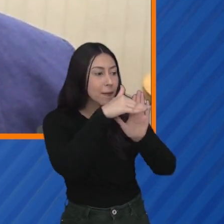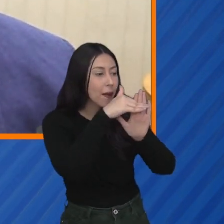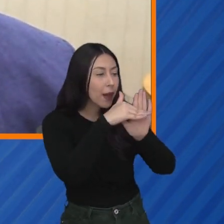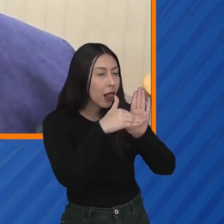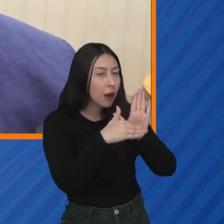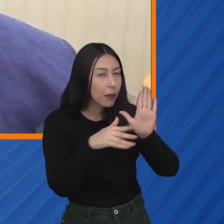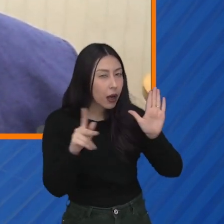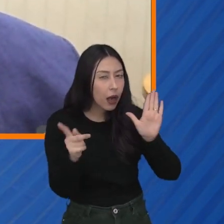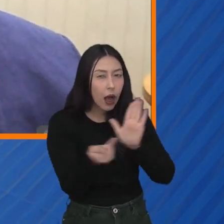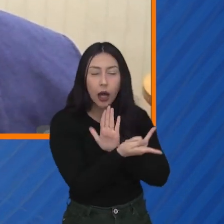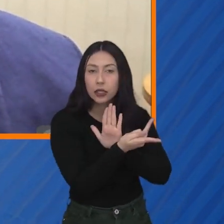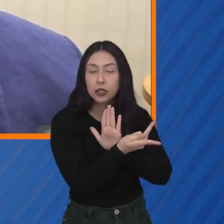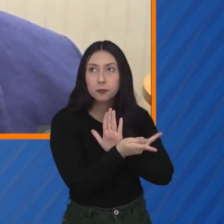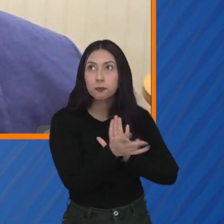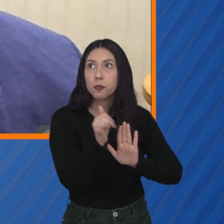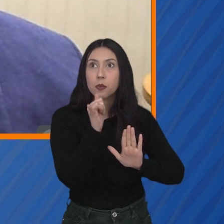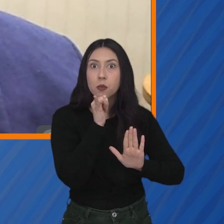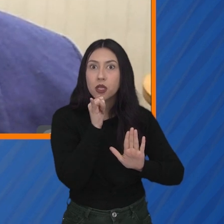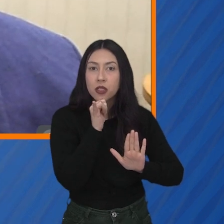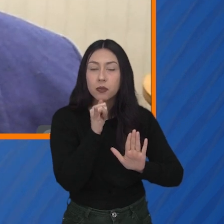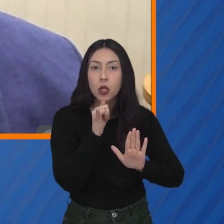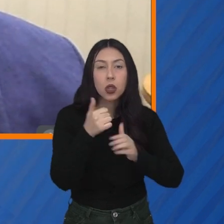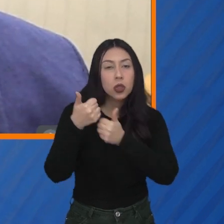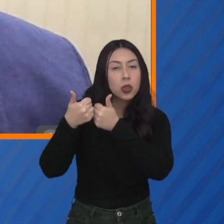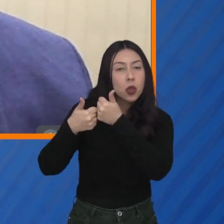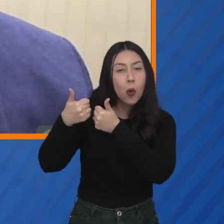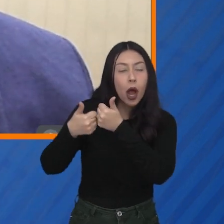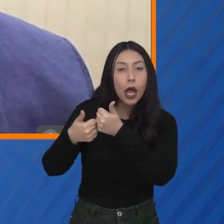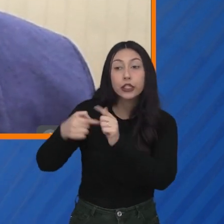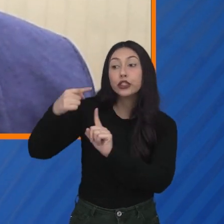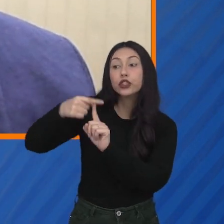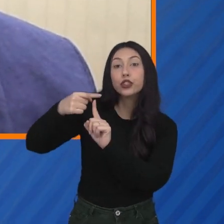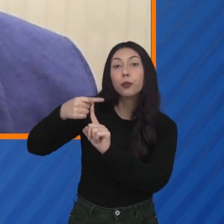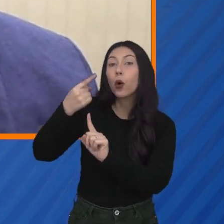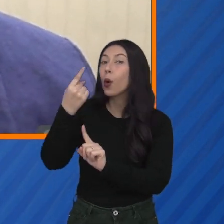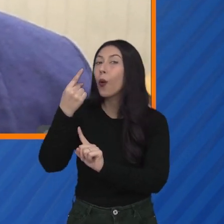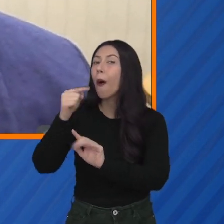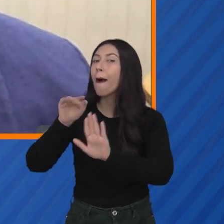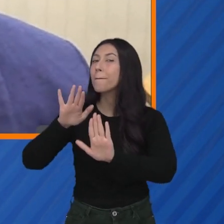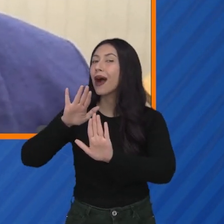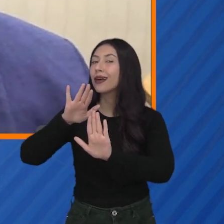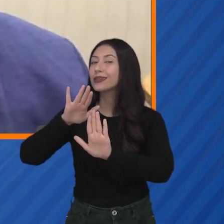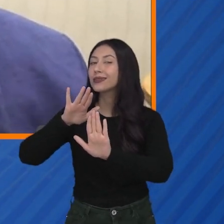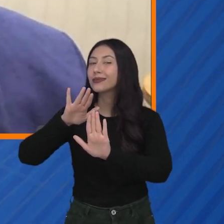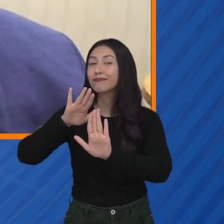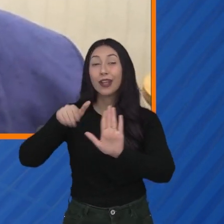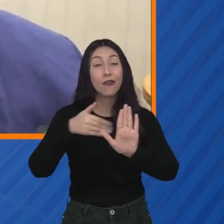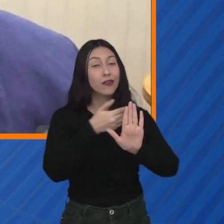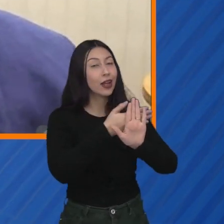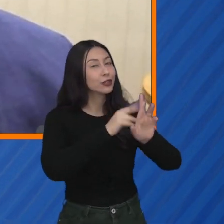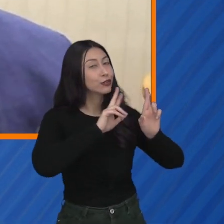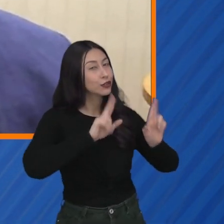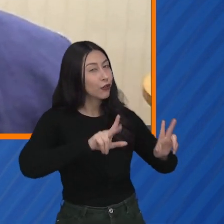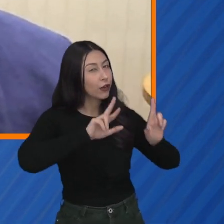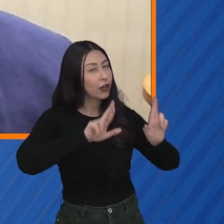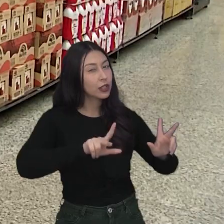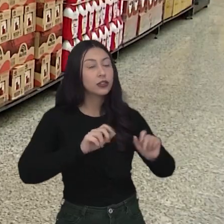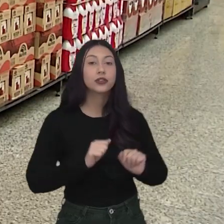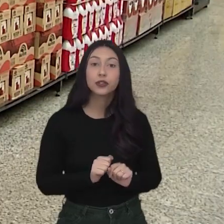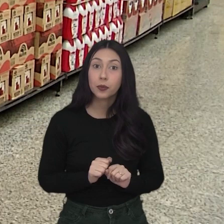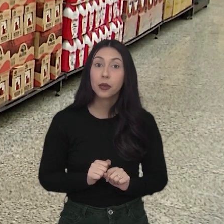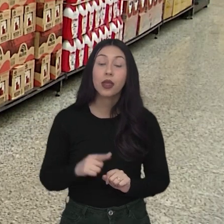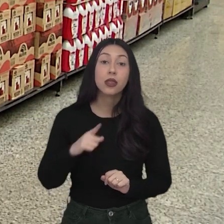classificações incorretas, como, por exemplo, você classificar um arroz, um feijão tipo 1, e, na verdade, ele não é o tipo